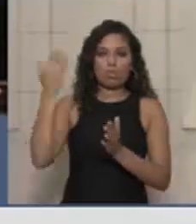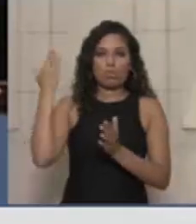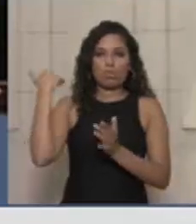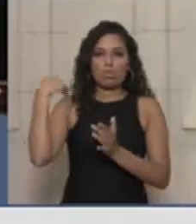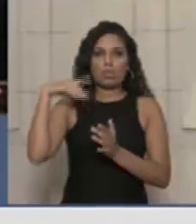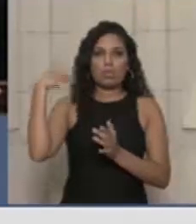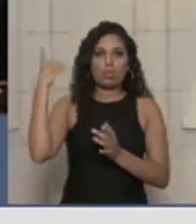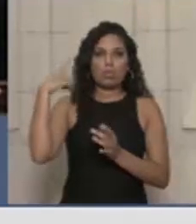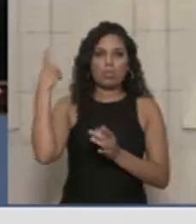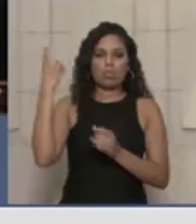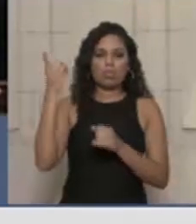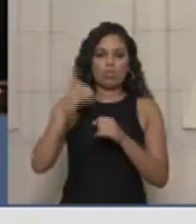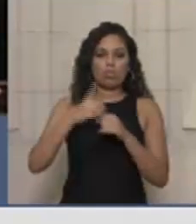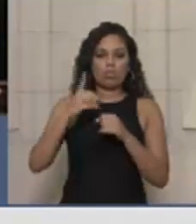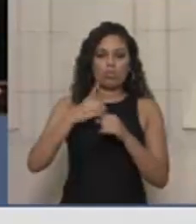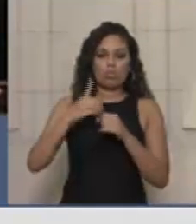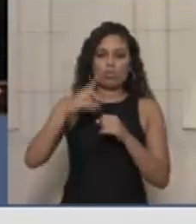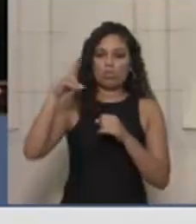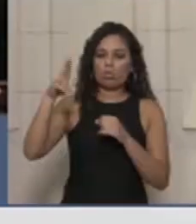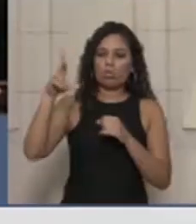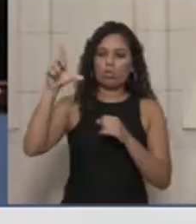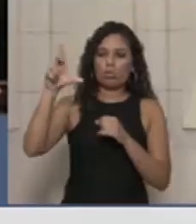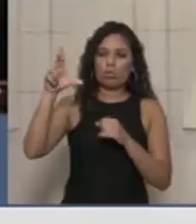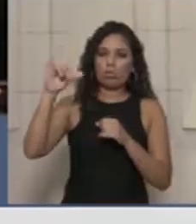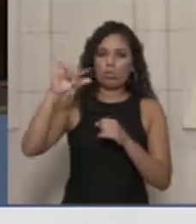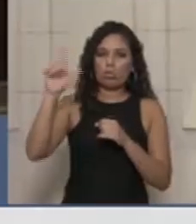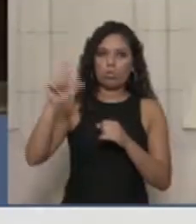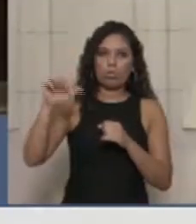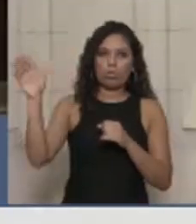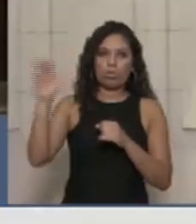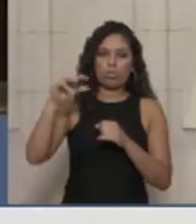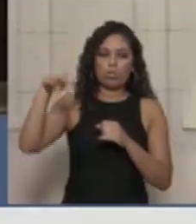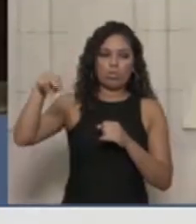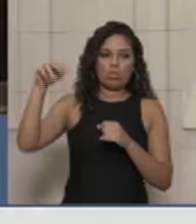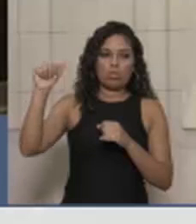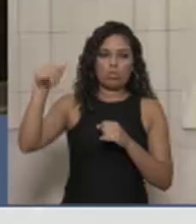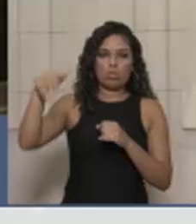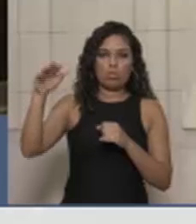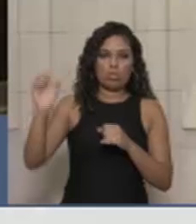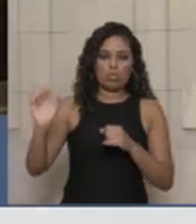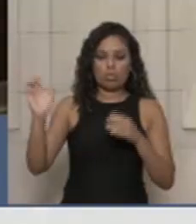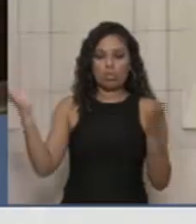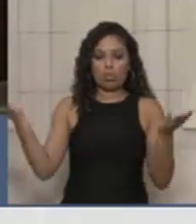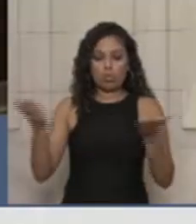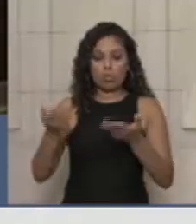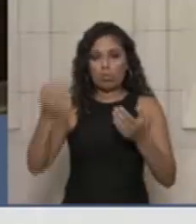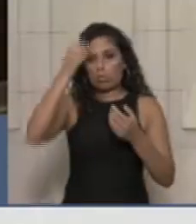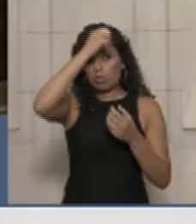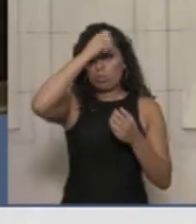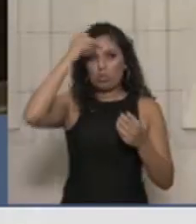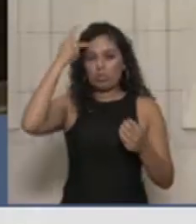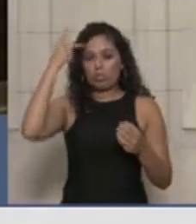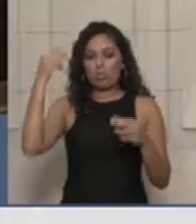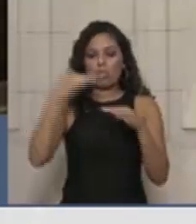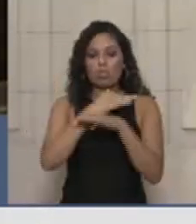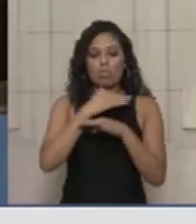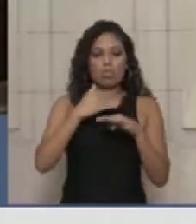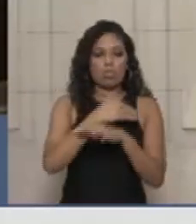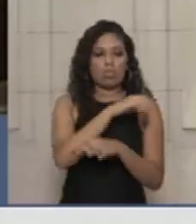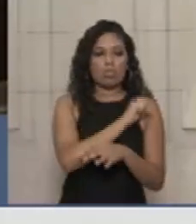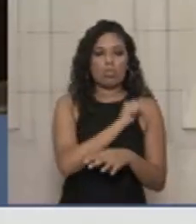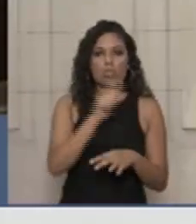ex-deputado Dr. José Luiz Nance, hoje prefeito de São Gonçalo,